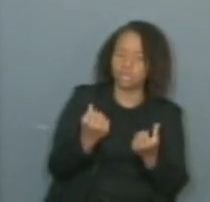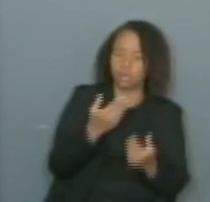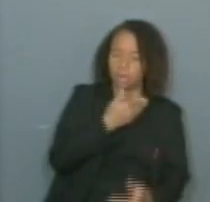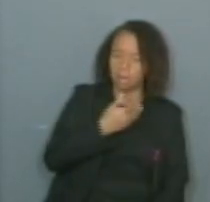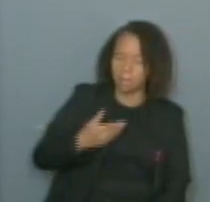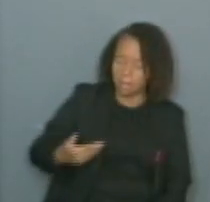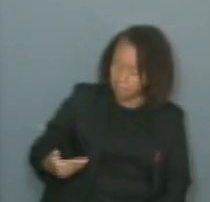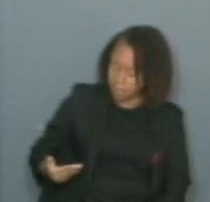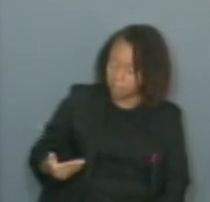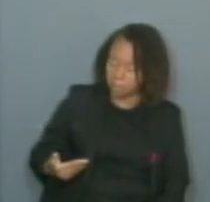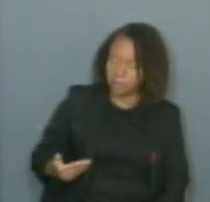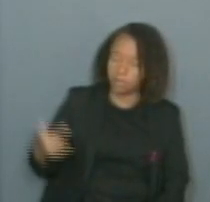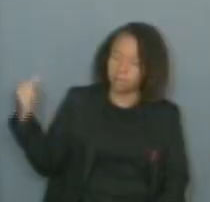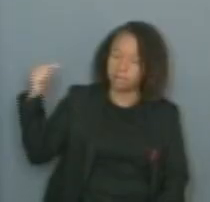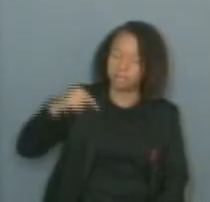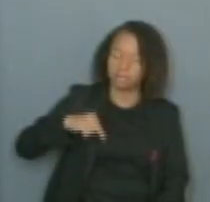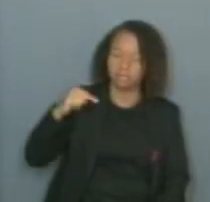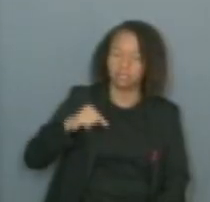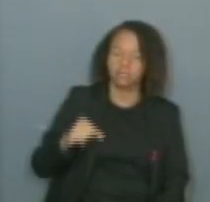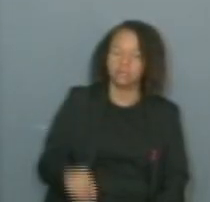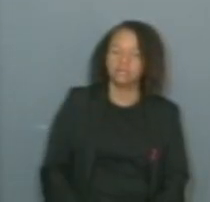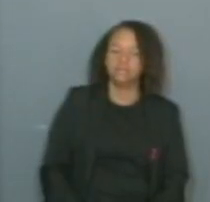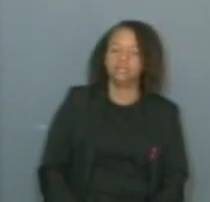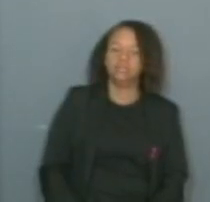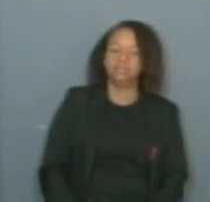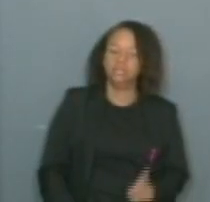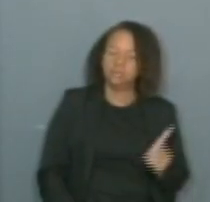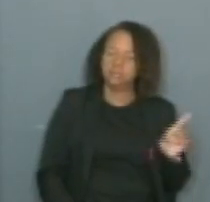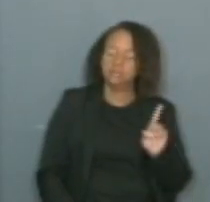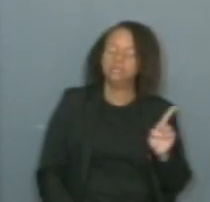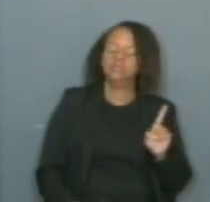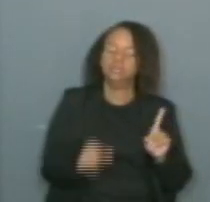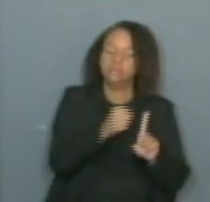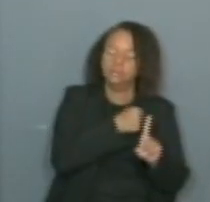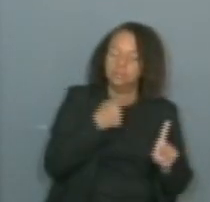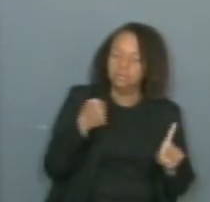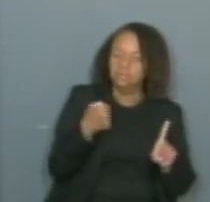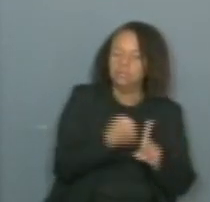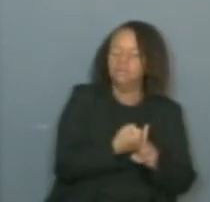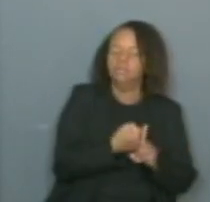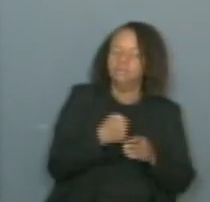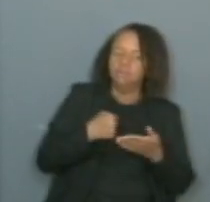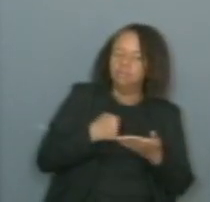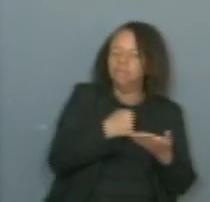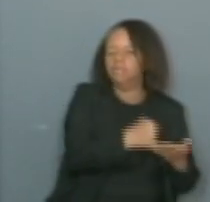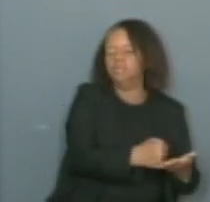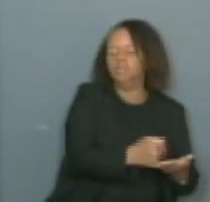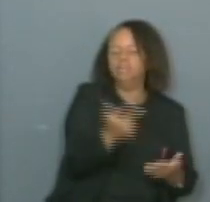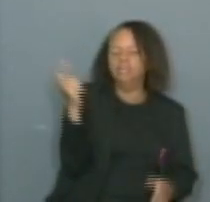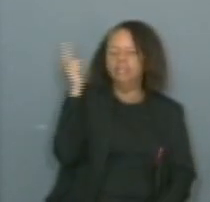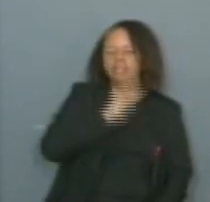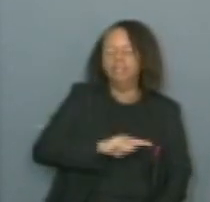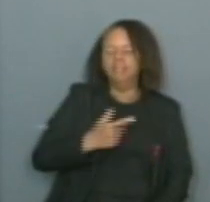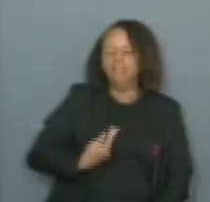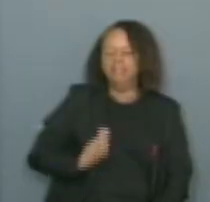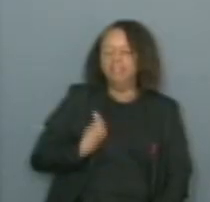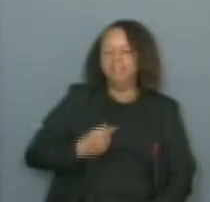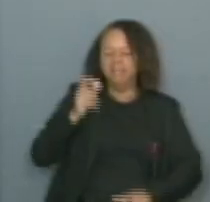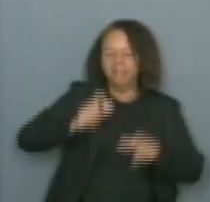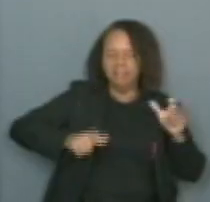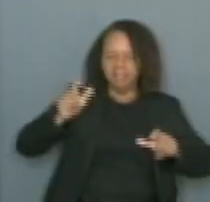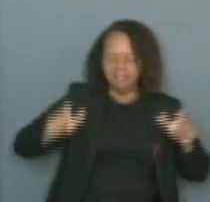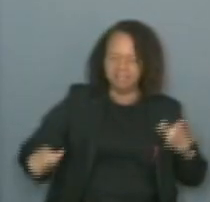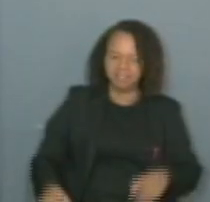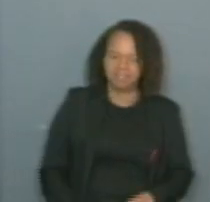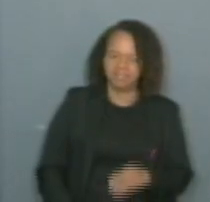público para que essa ação social alcance a vida das